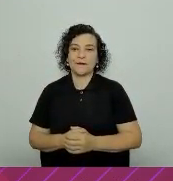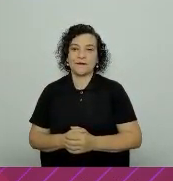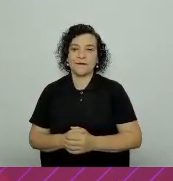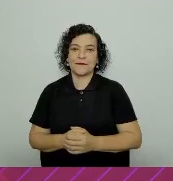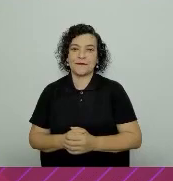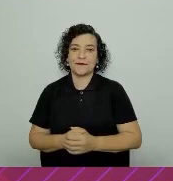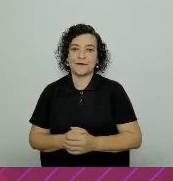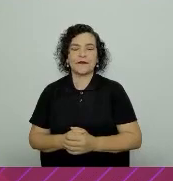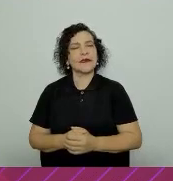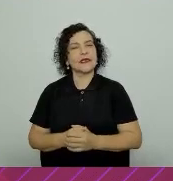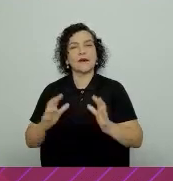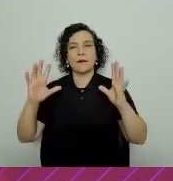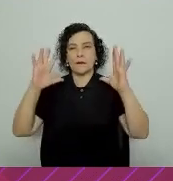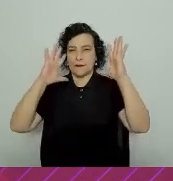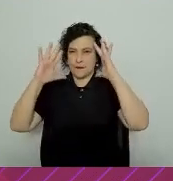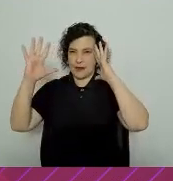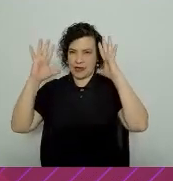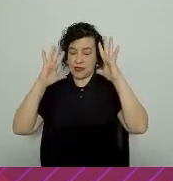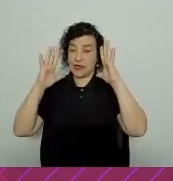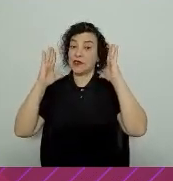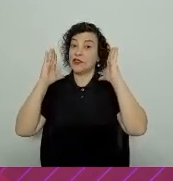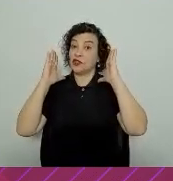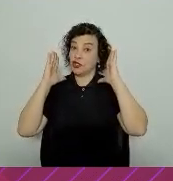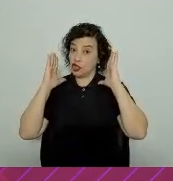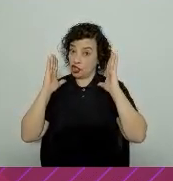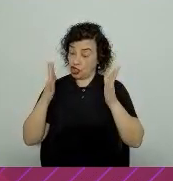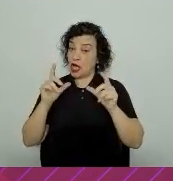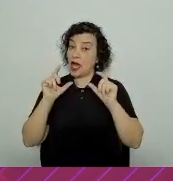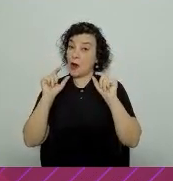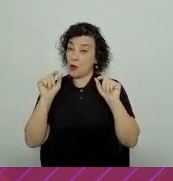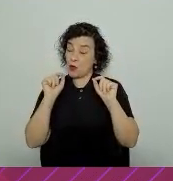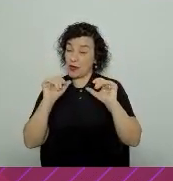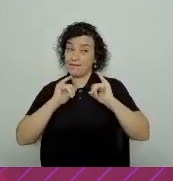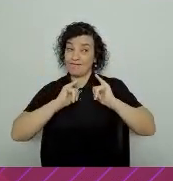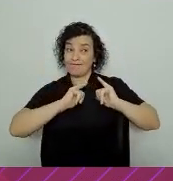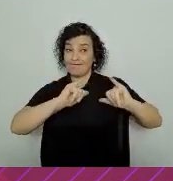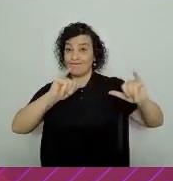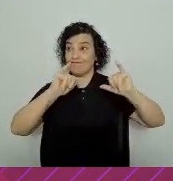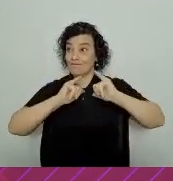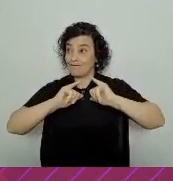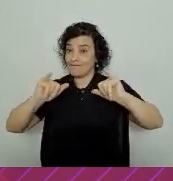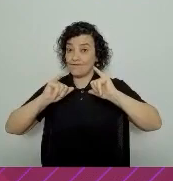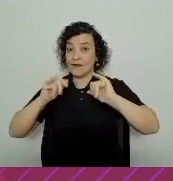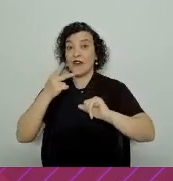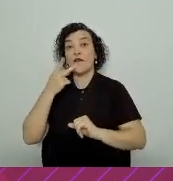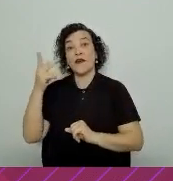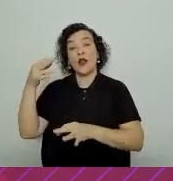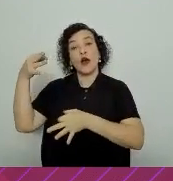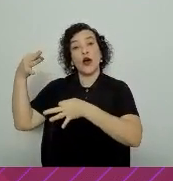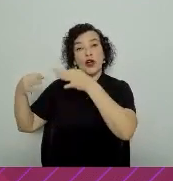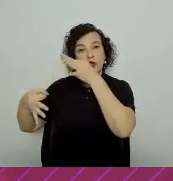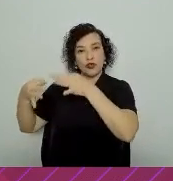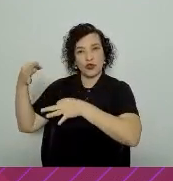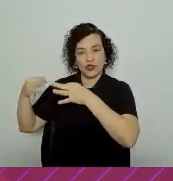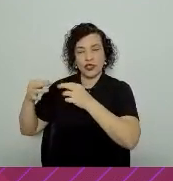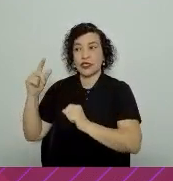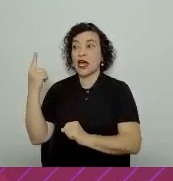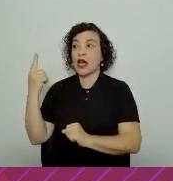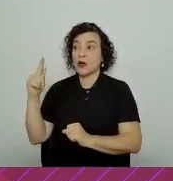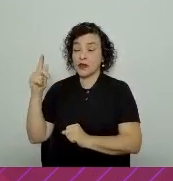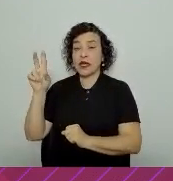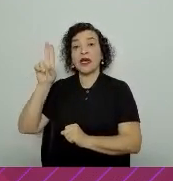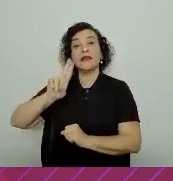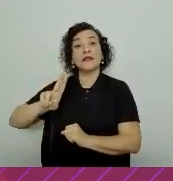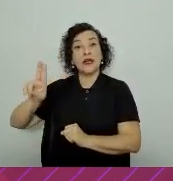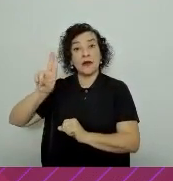agora pensando aqui ó já reportagem gente que a justiça Goiana tá usando metaverso para